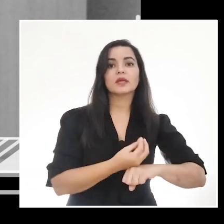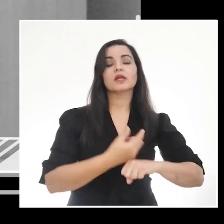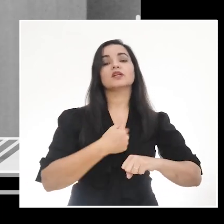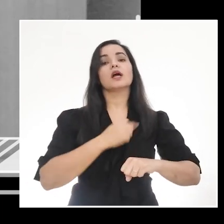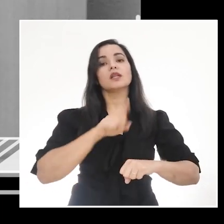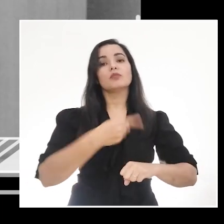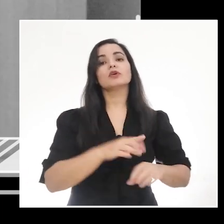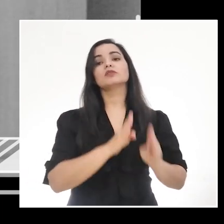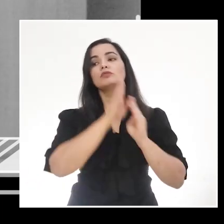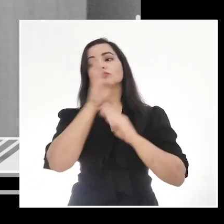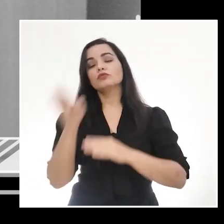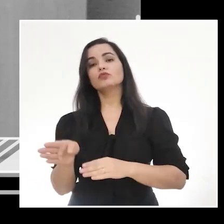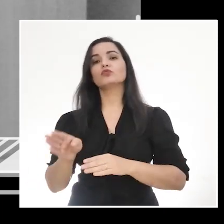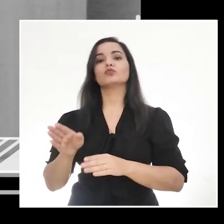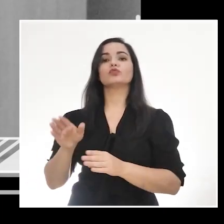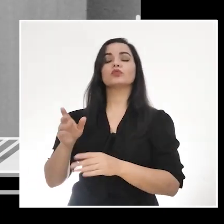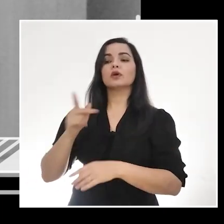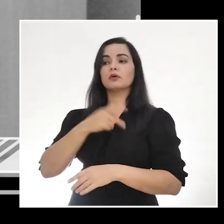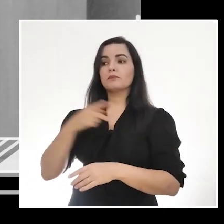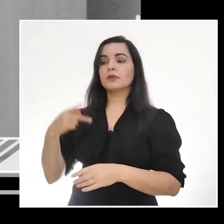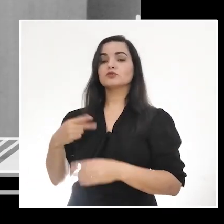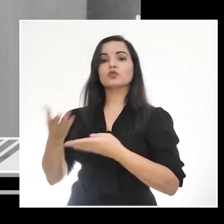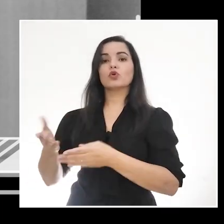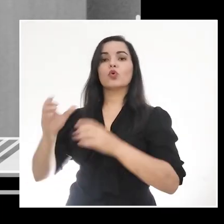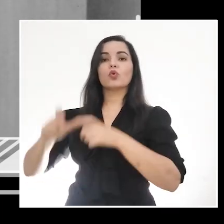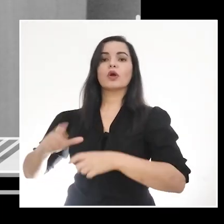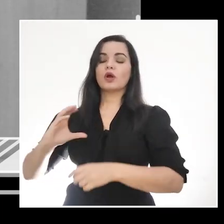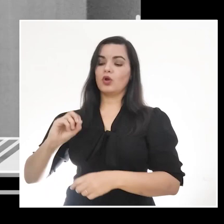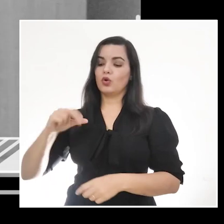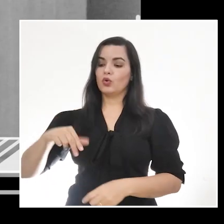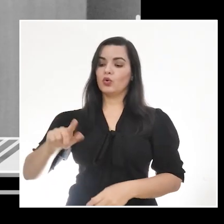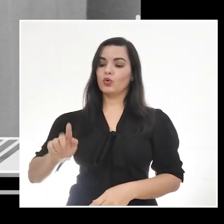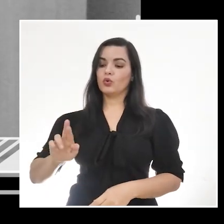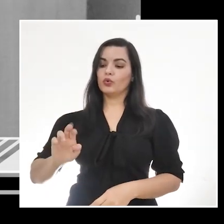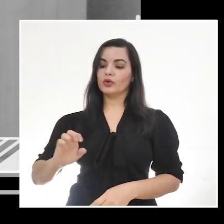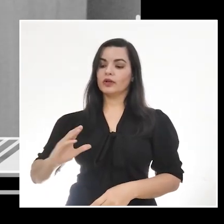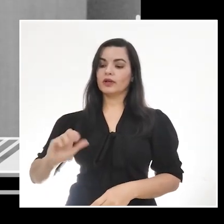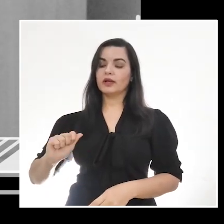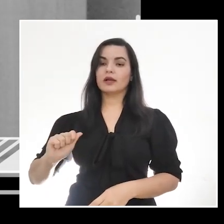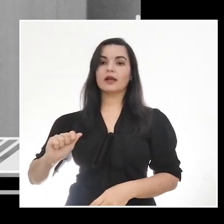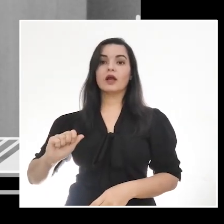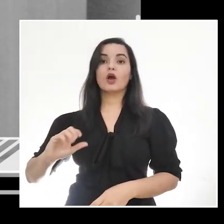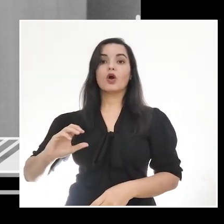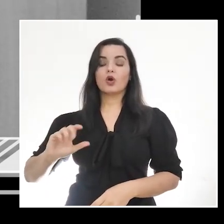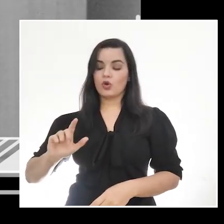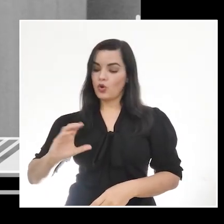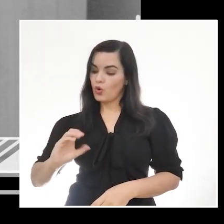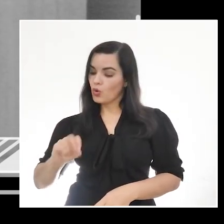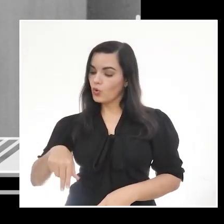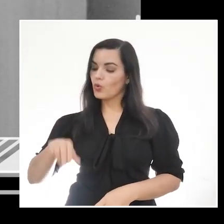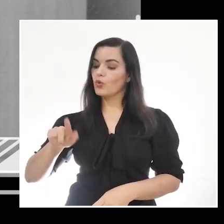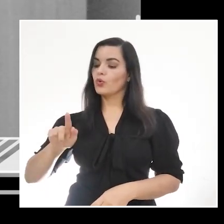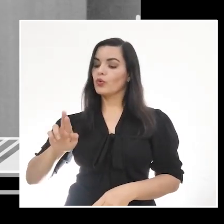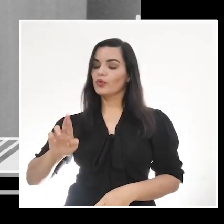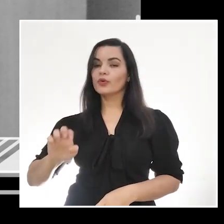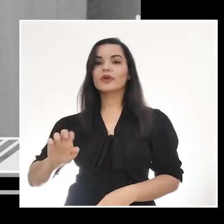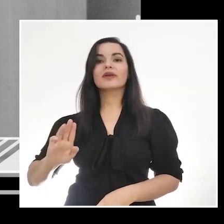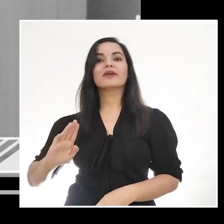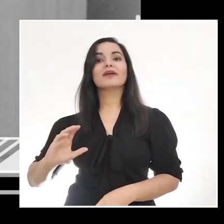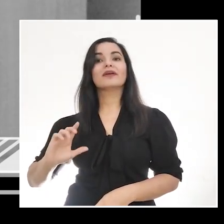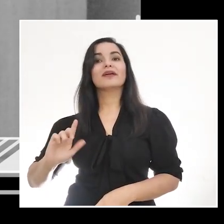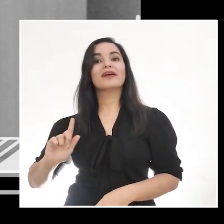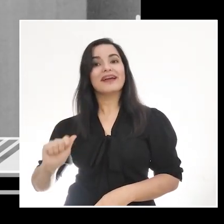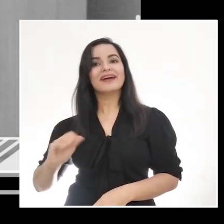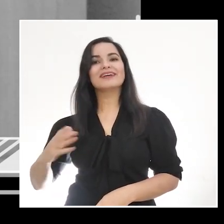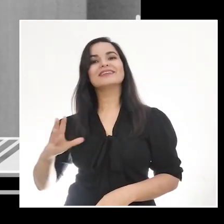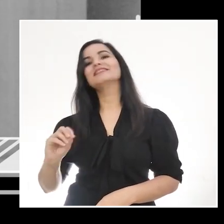disso eu então passei a pastorear uma congregação presbiterial chamada Congregação Presbiteriana Central